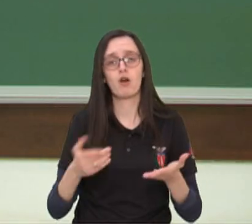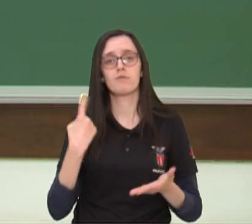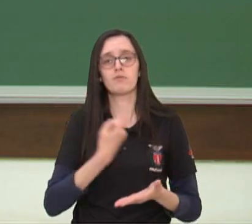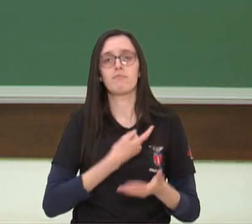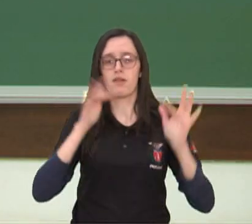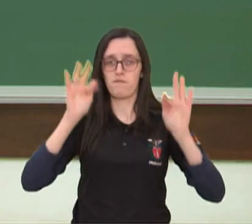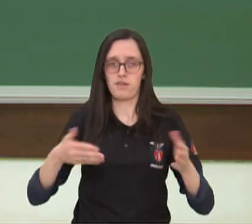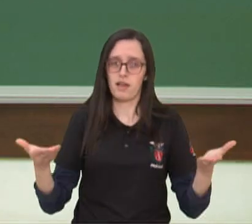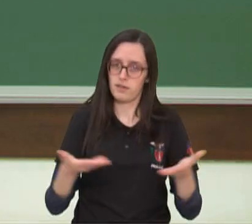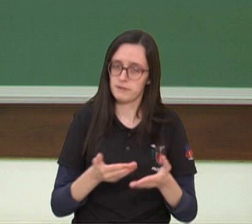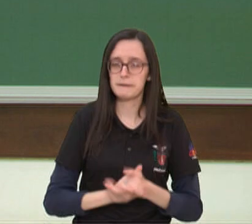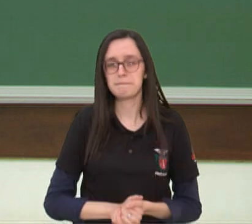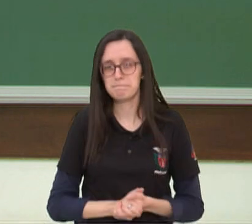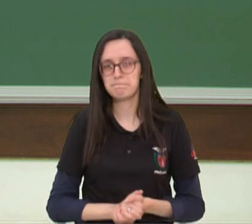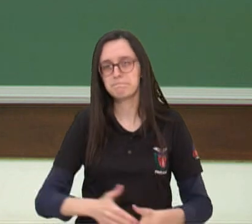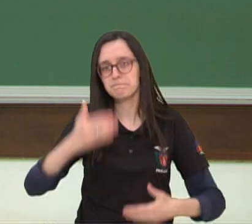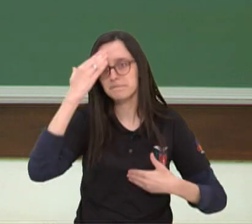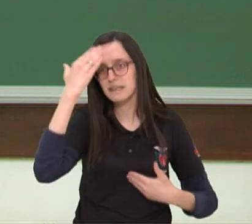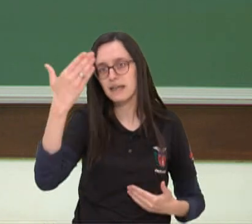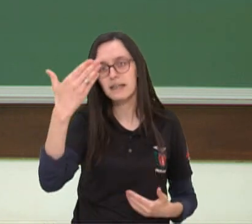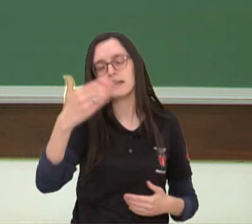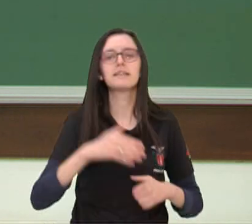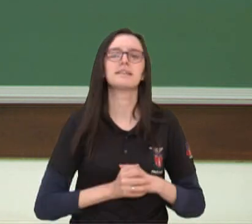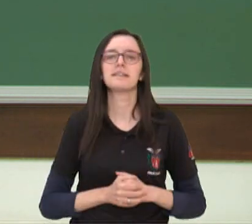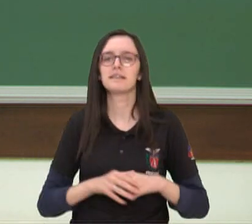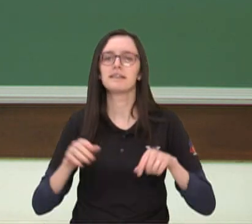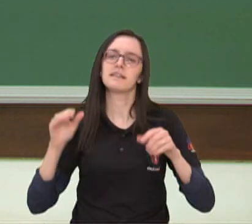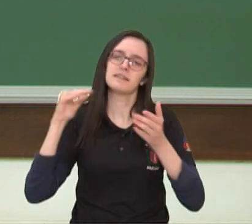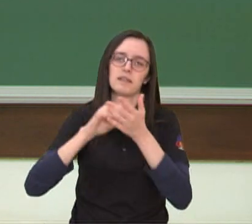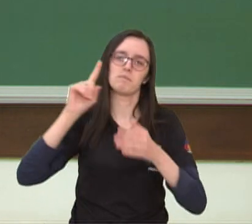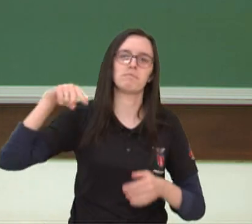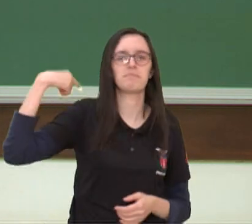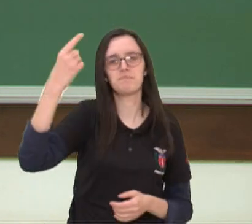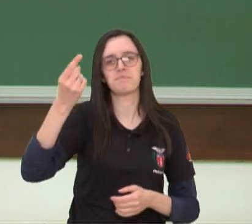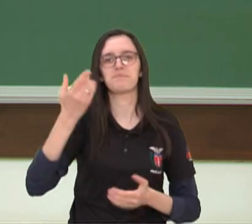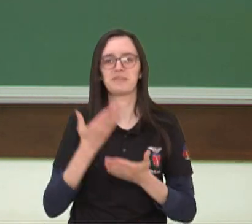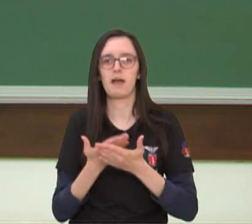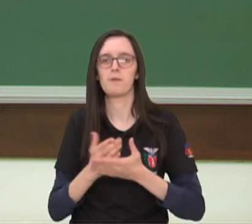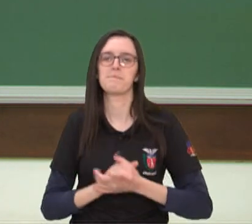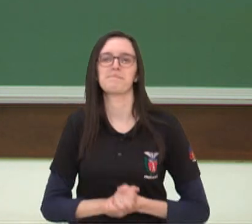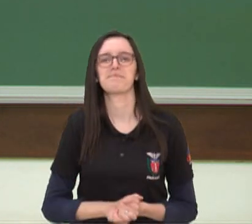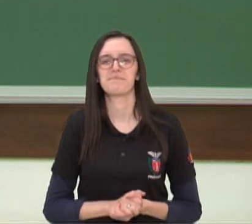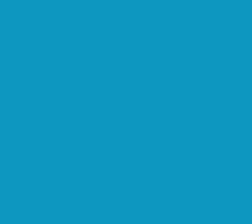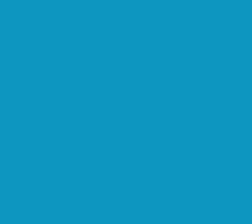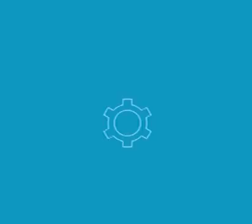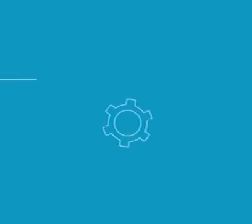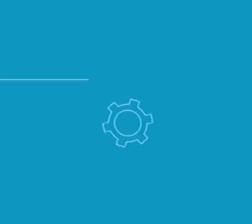fica por aqui. Agradeço e até a próxima aula.